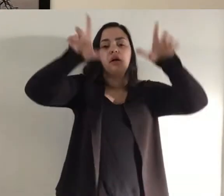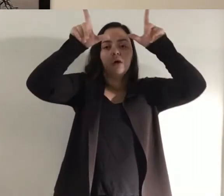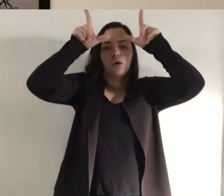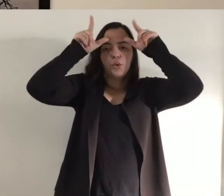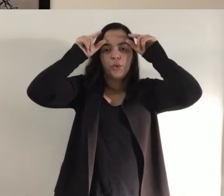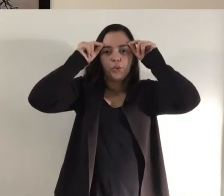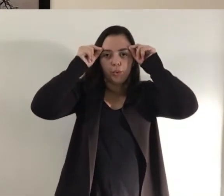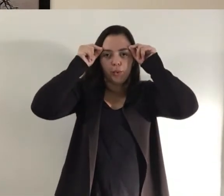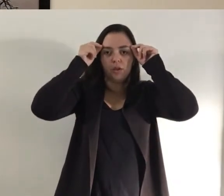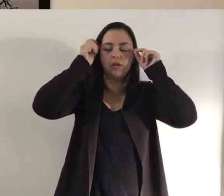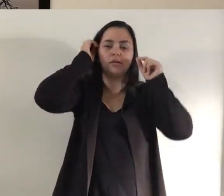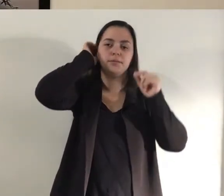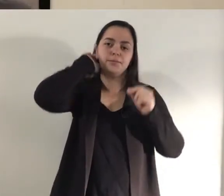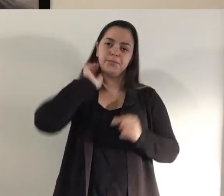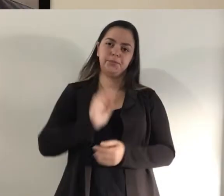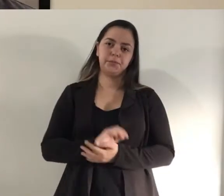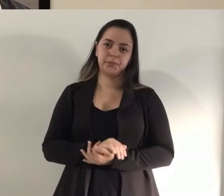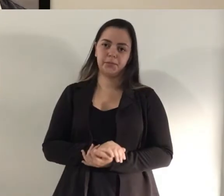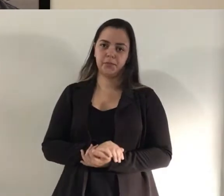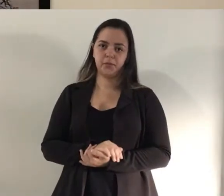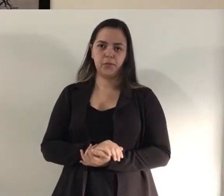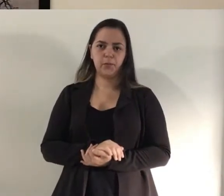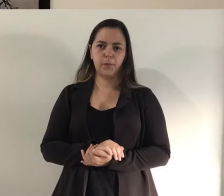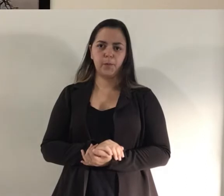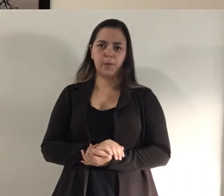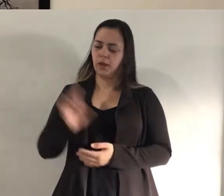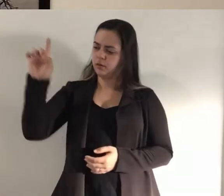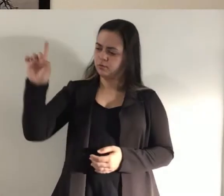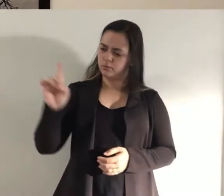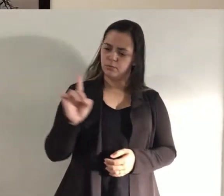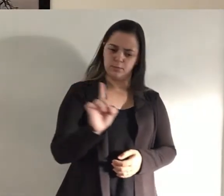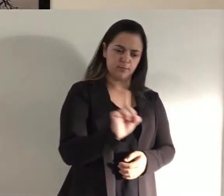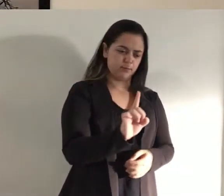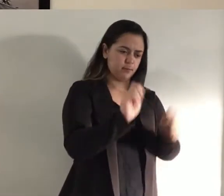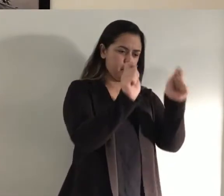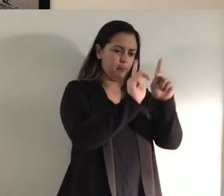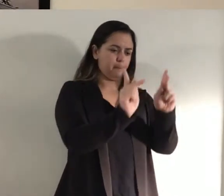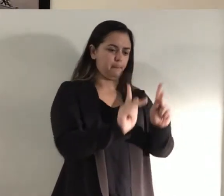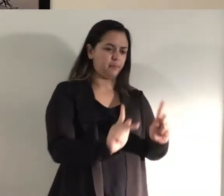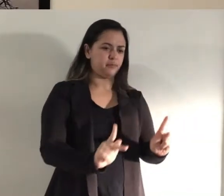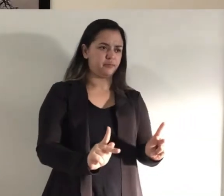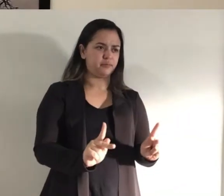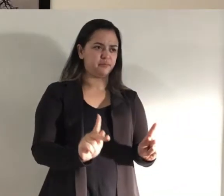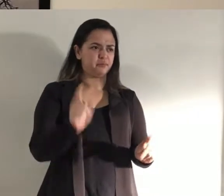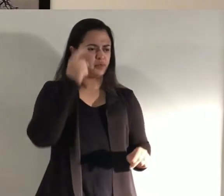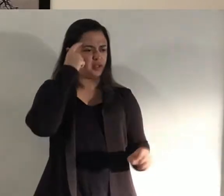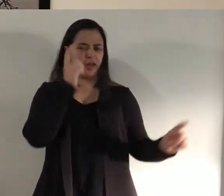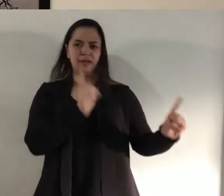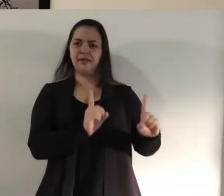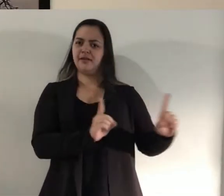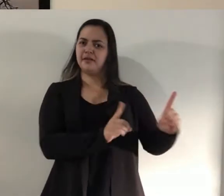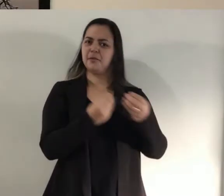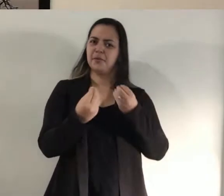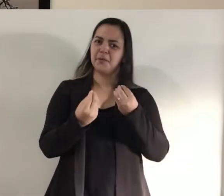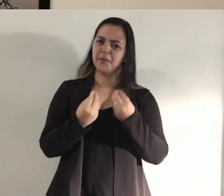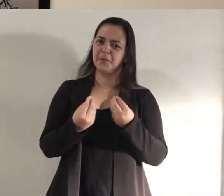ele chega, traz paz. Imagine como ficam ali os discípulos, mas ele não só chegou e não